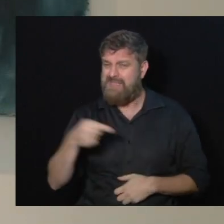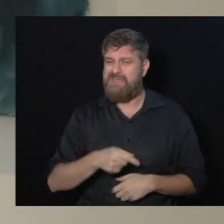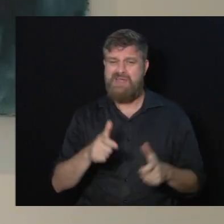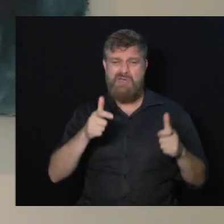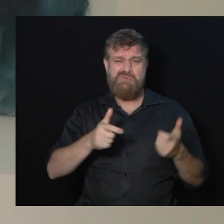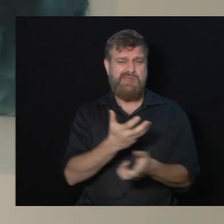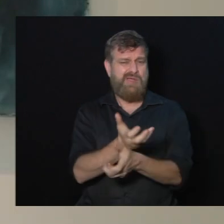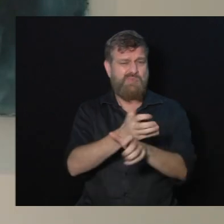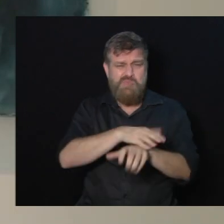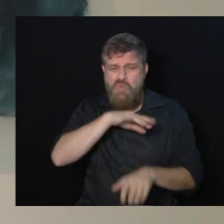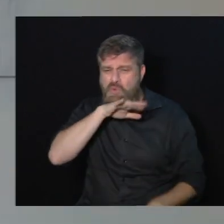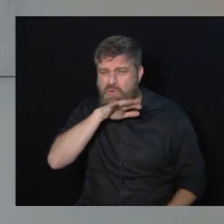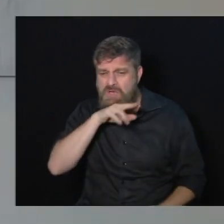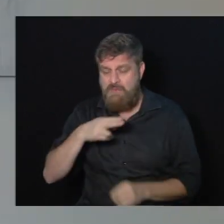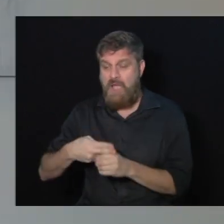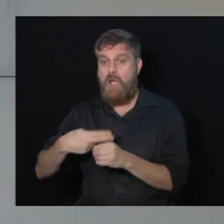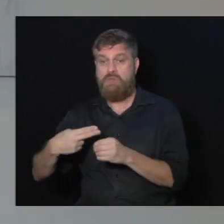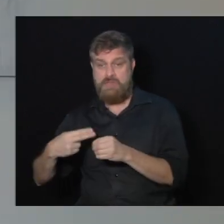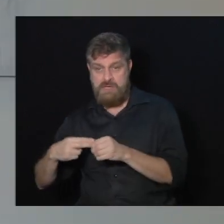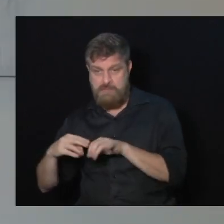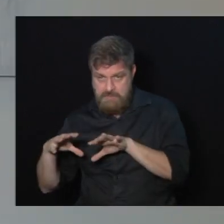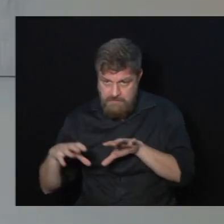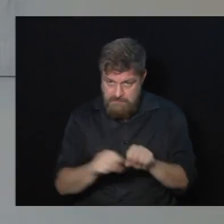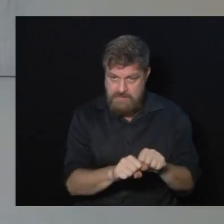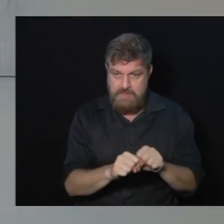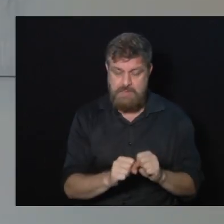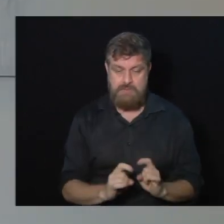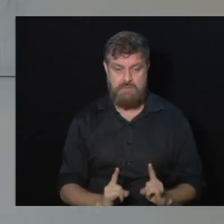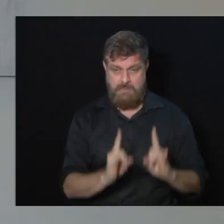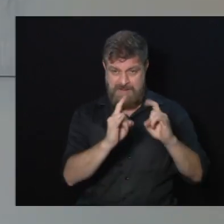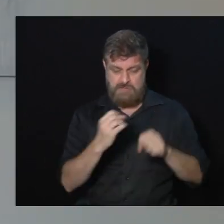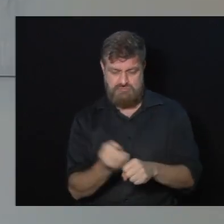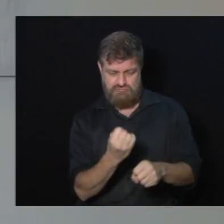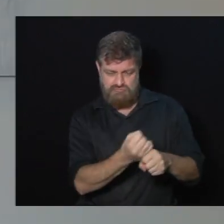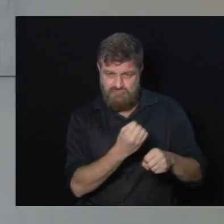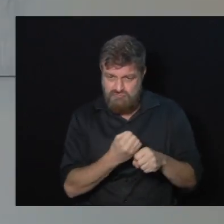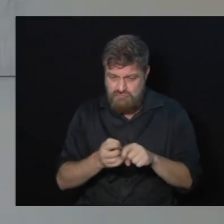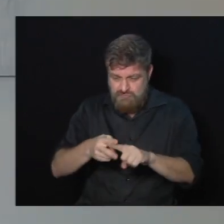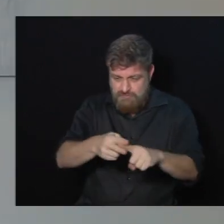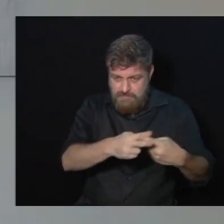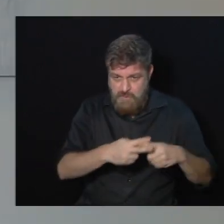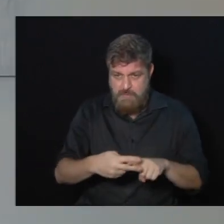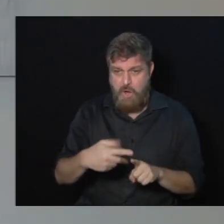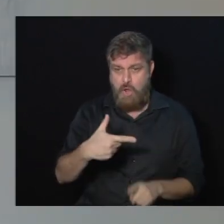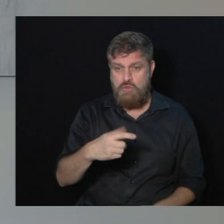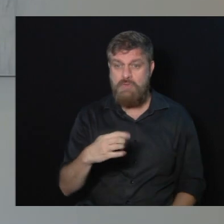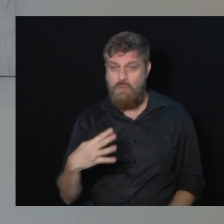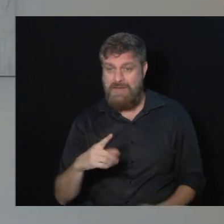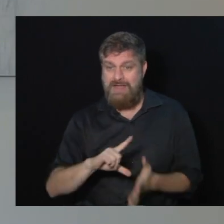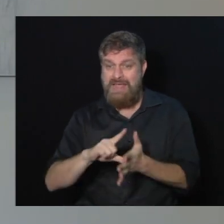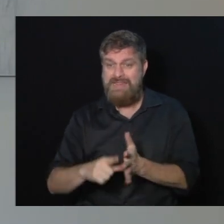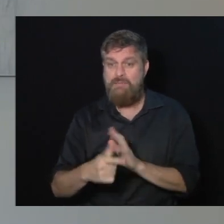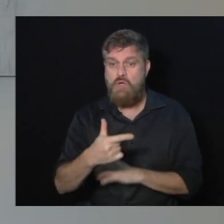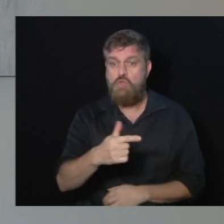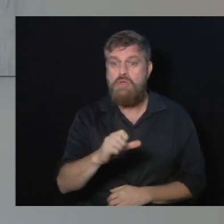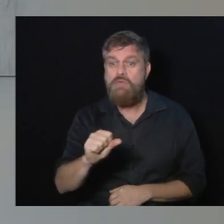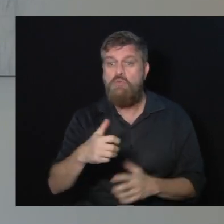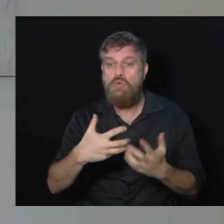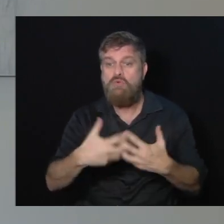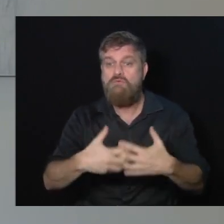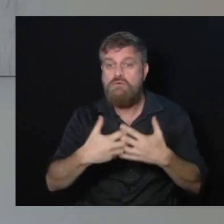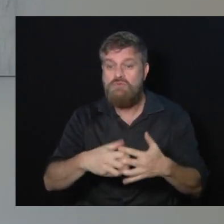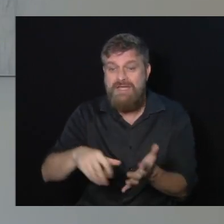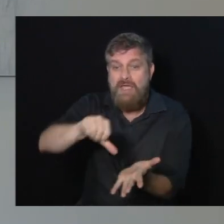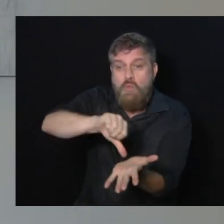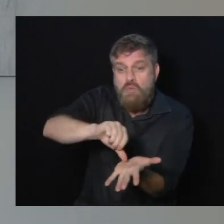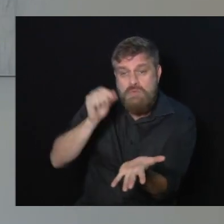degradado. A universidade, então, recuperou esse prédio. Ele foi tombado em 2004 e, a partir de 2008, ele começou a funcionar como centro cultural. Então, é